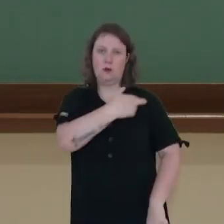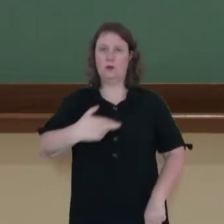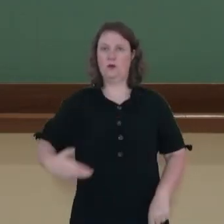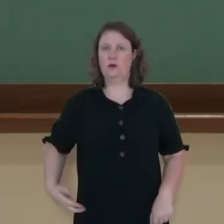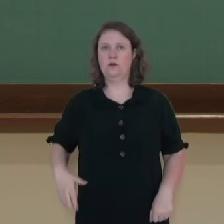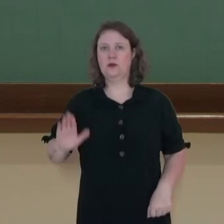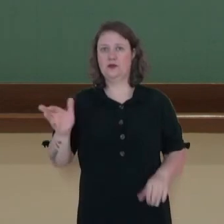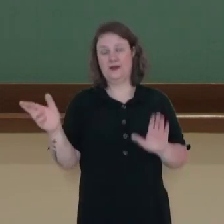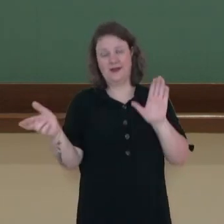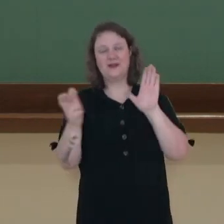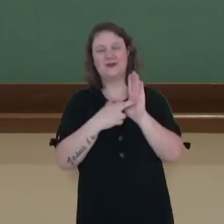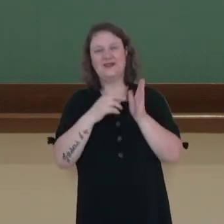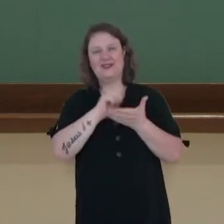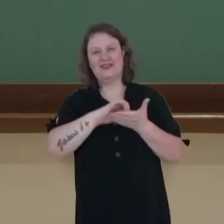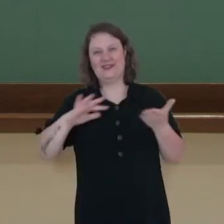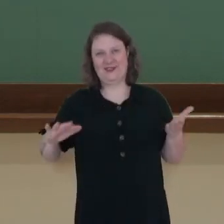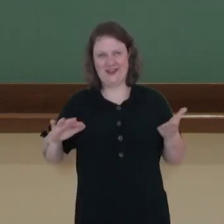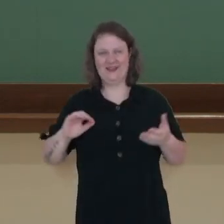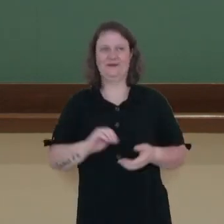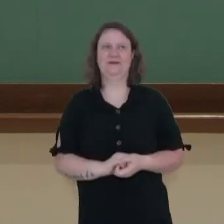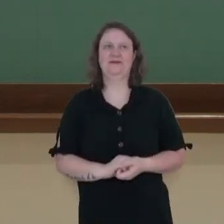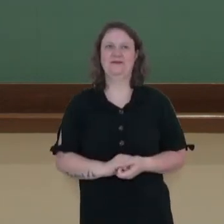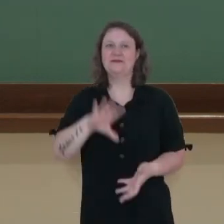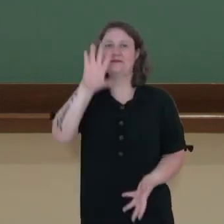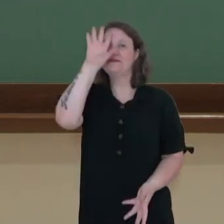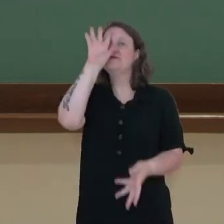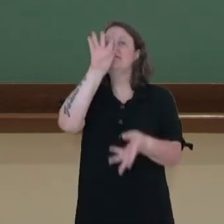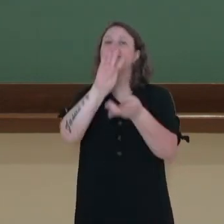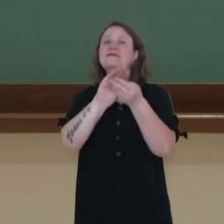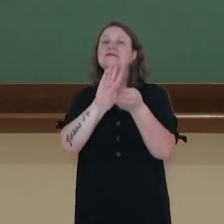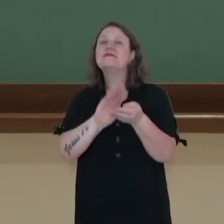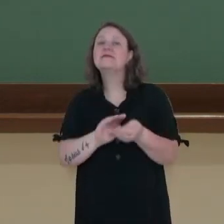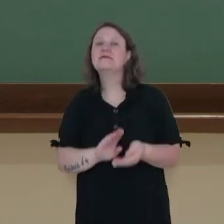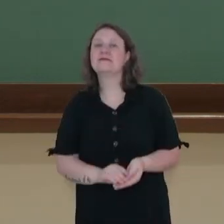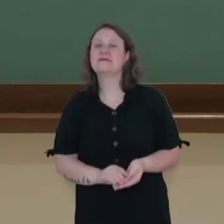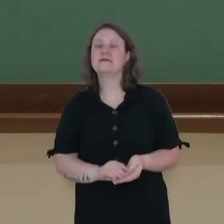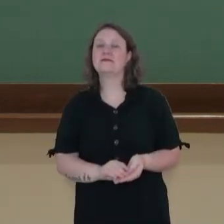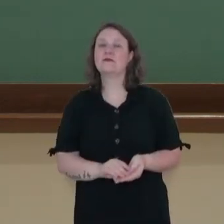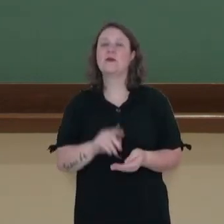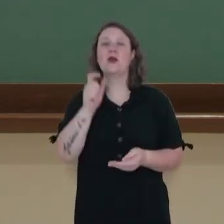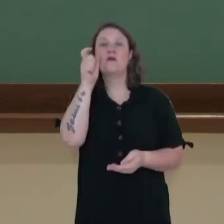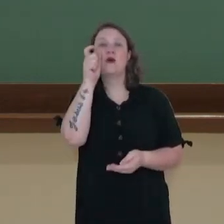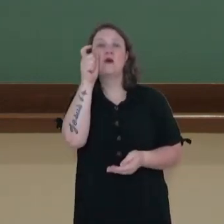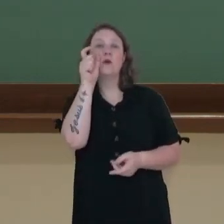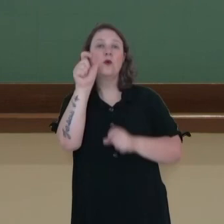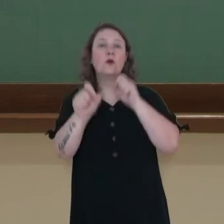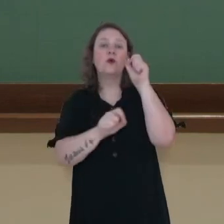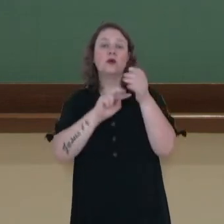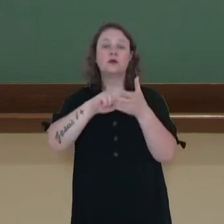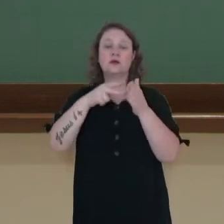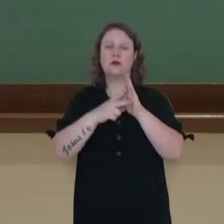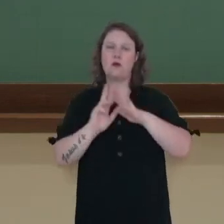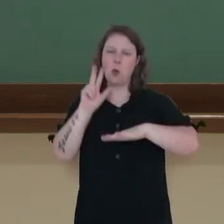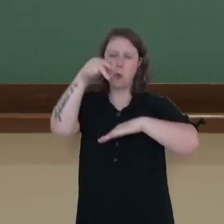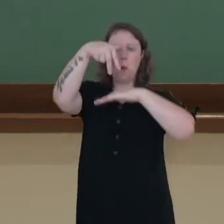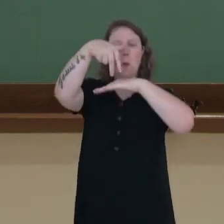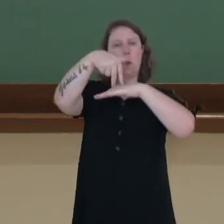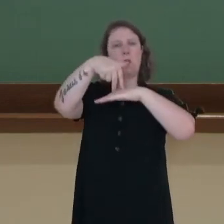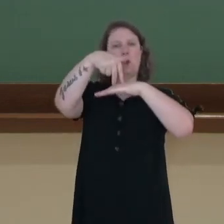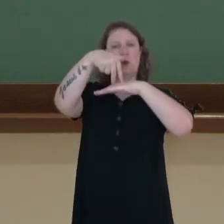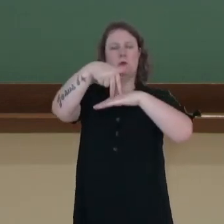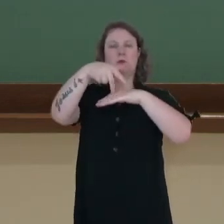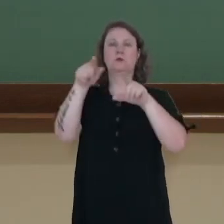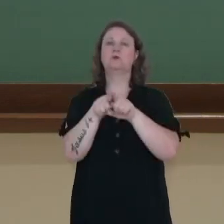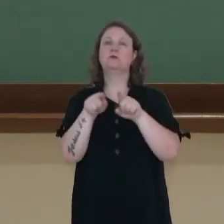a resposta da nossa atividade. Aqui a nossa retomada, né? Entendemos aí o que era o positivismo, o lema